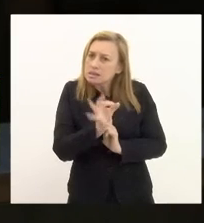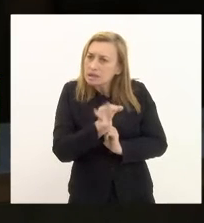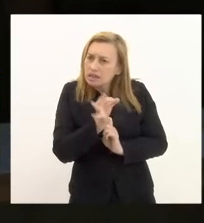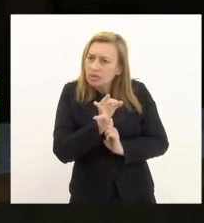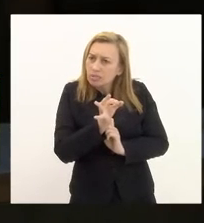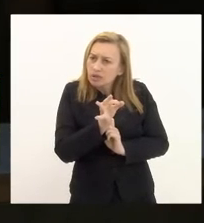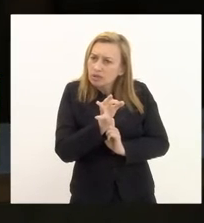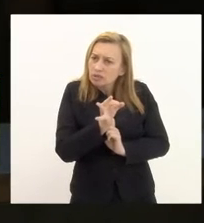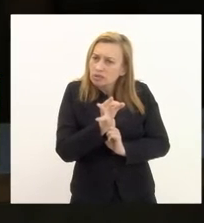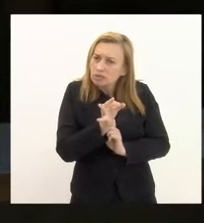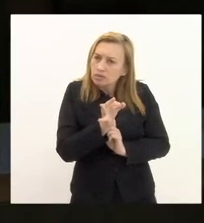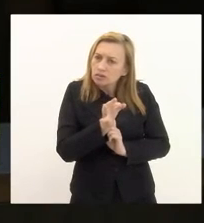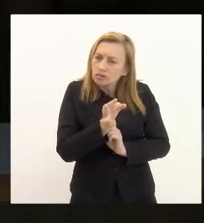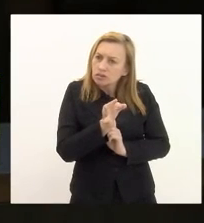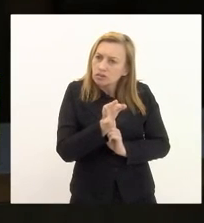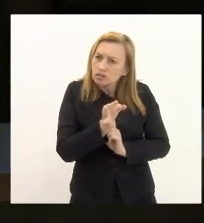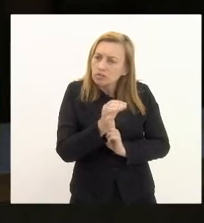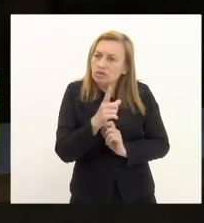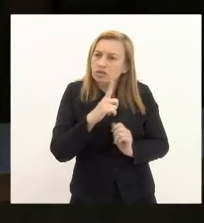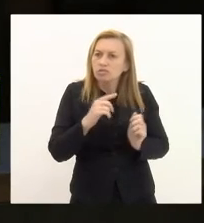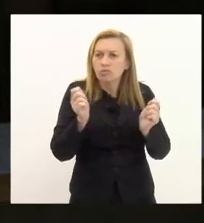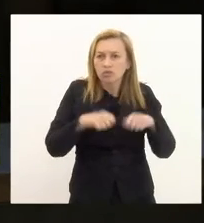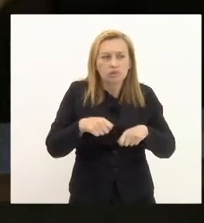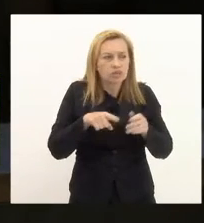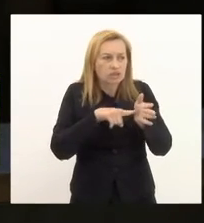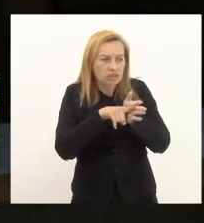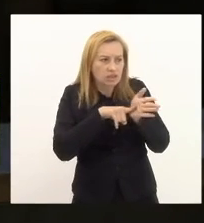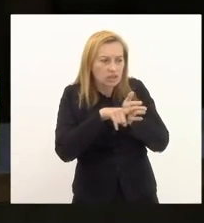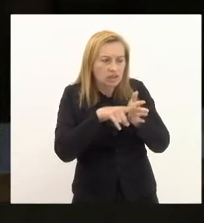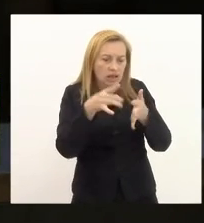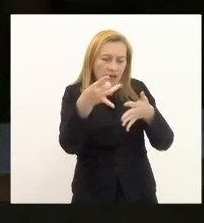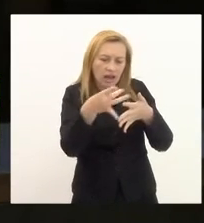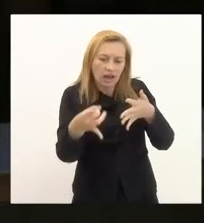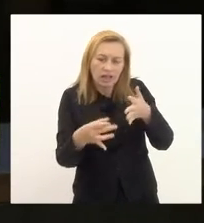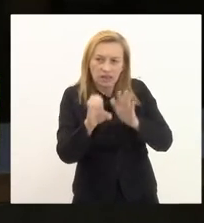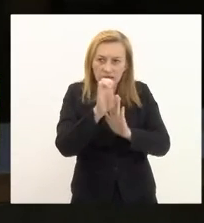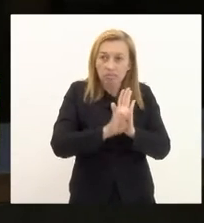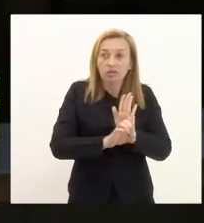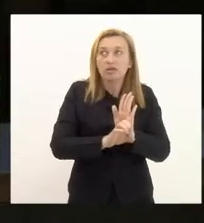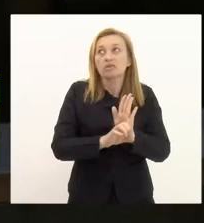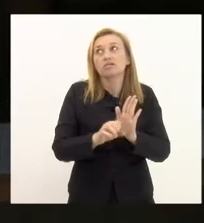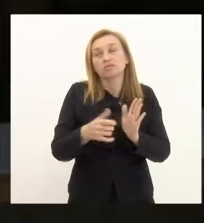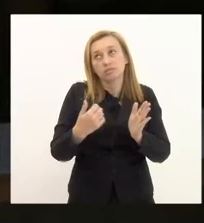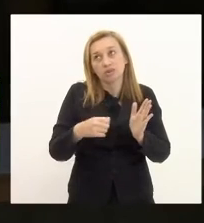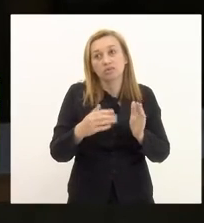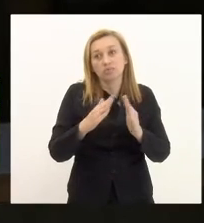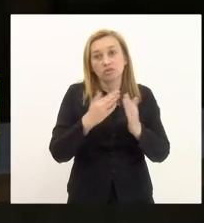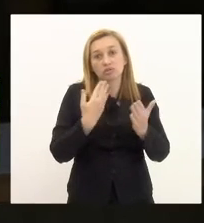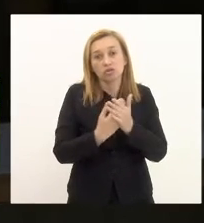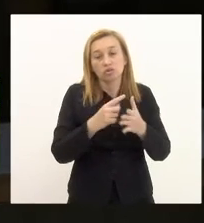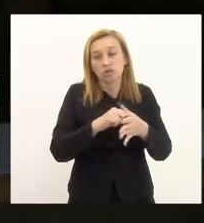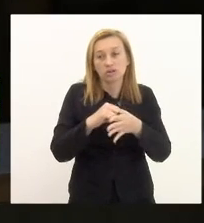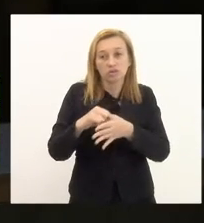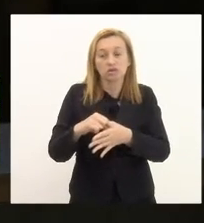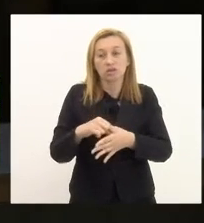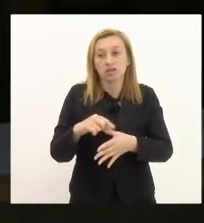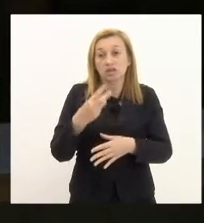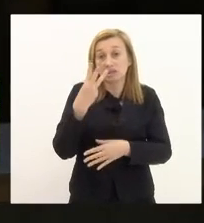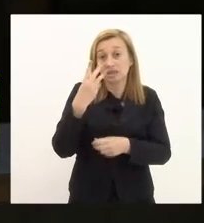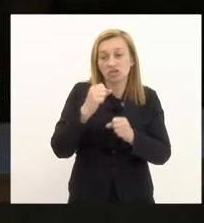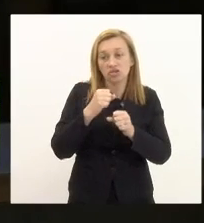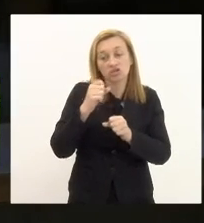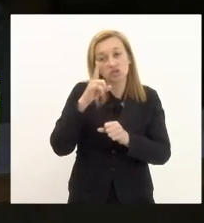fato não tivesse tivemos a de analisar emenda por emenda nós vamos ter que ter um colégio de líderes de três dias é muito